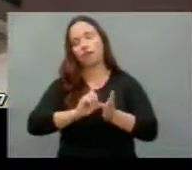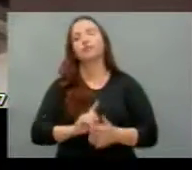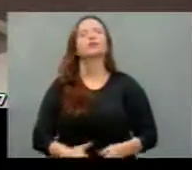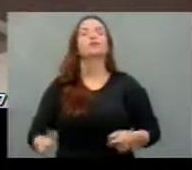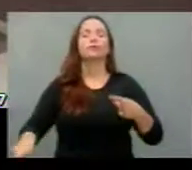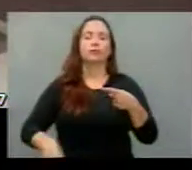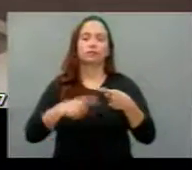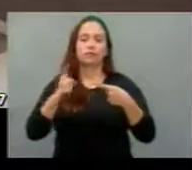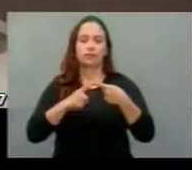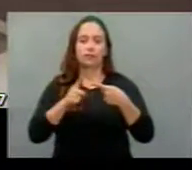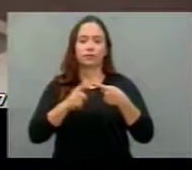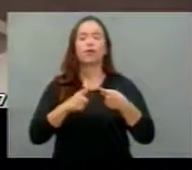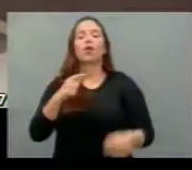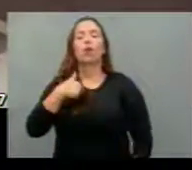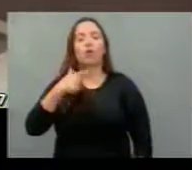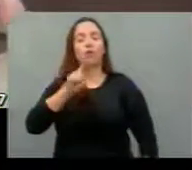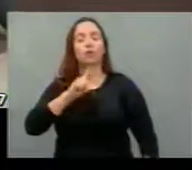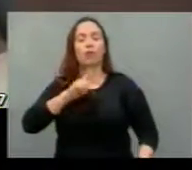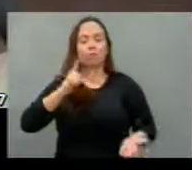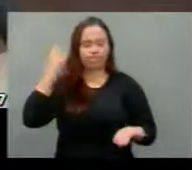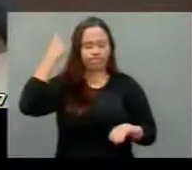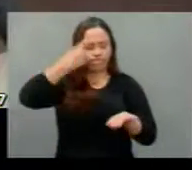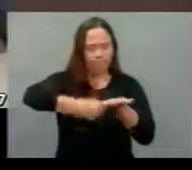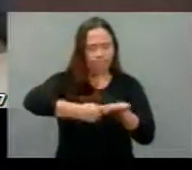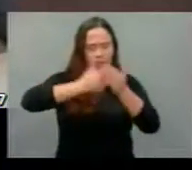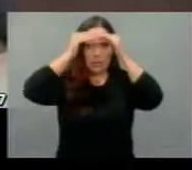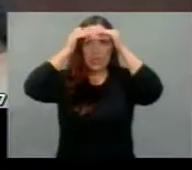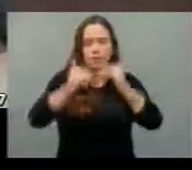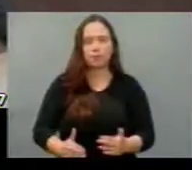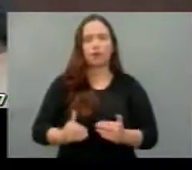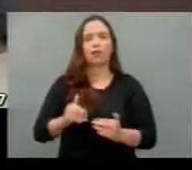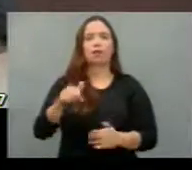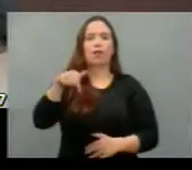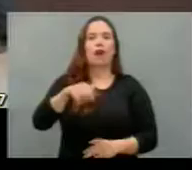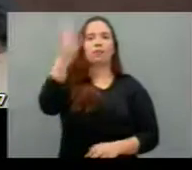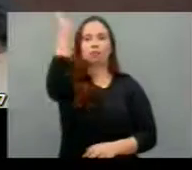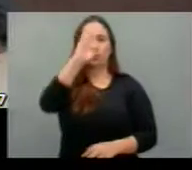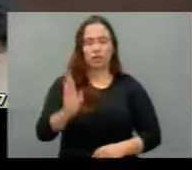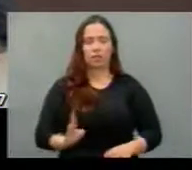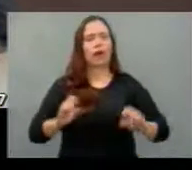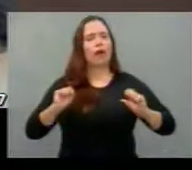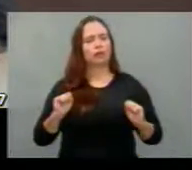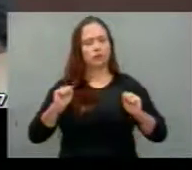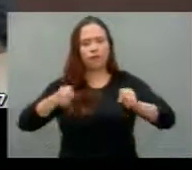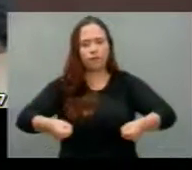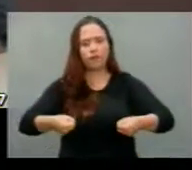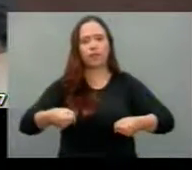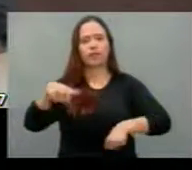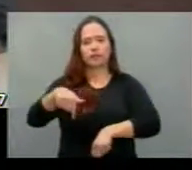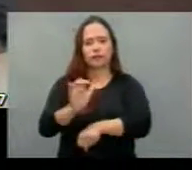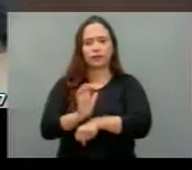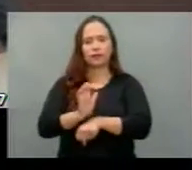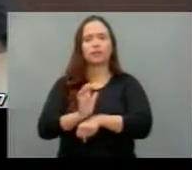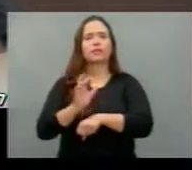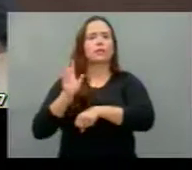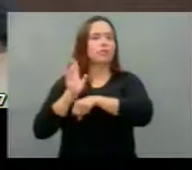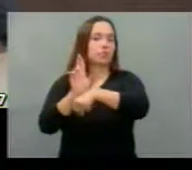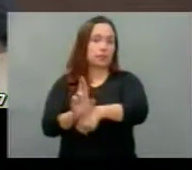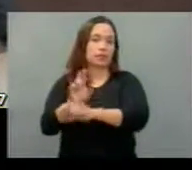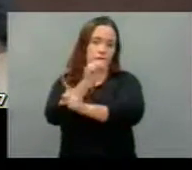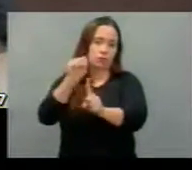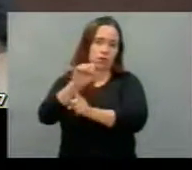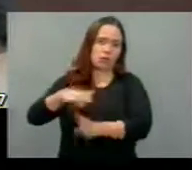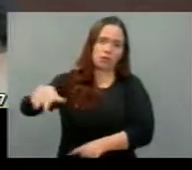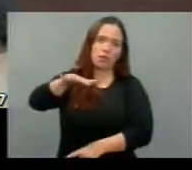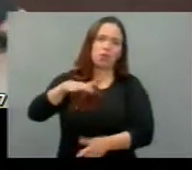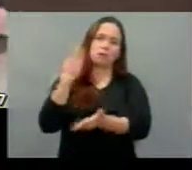Primeiro, eu tenho um compromisso de vida com o Estado Democrático de Direito, com o direito de defesa, com o devido processo legal,